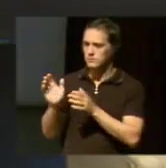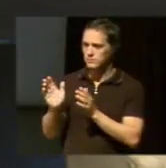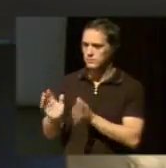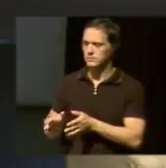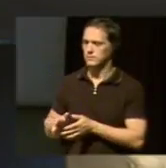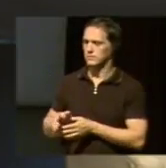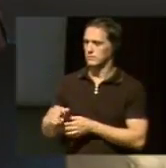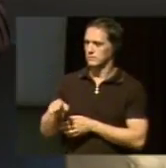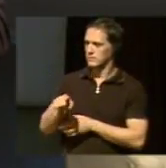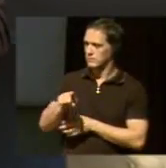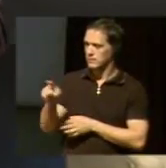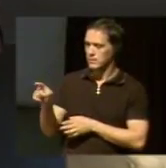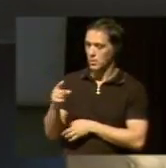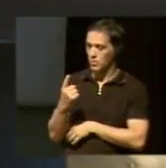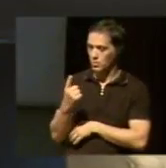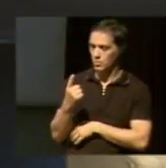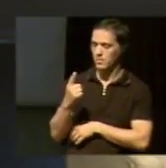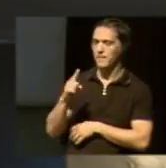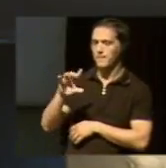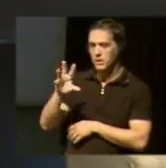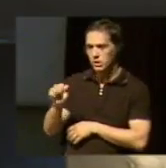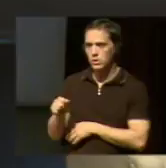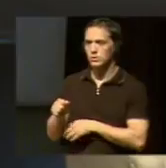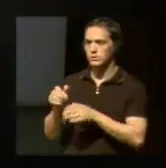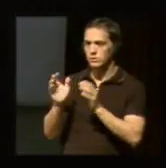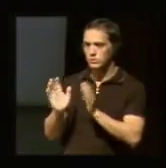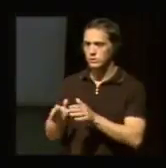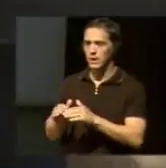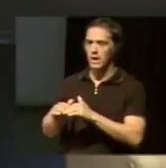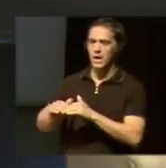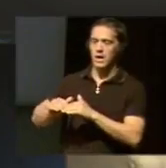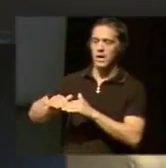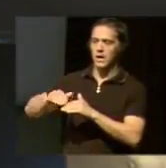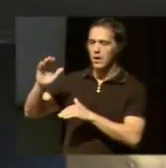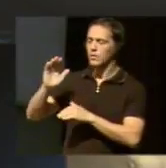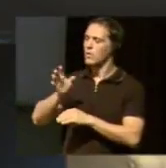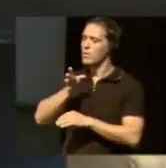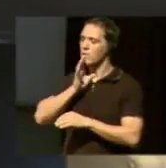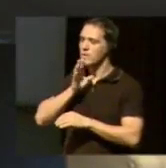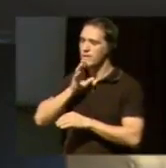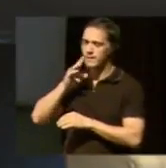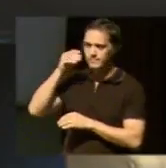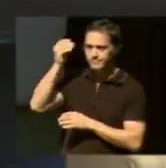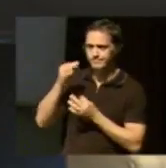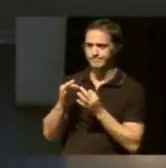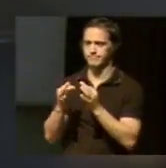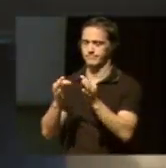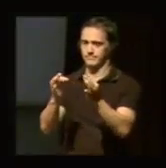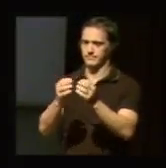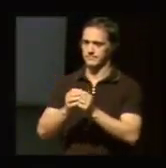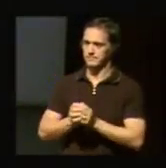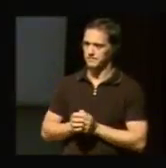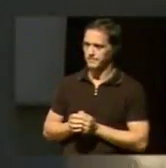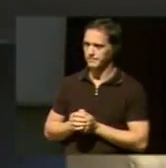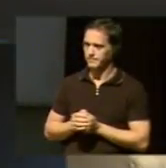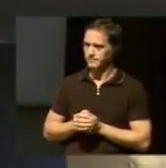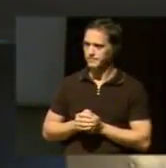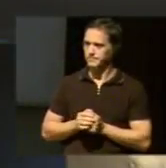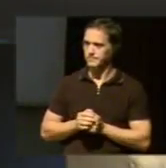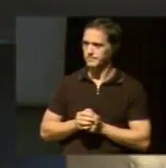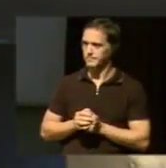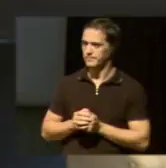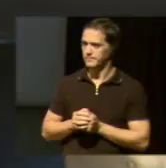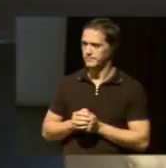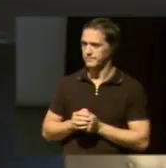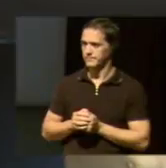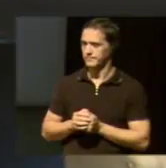desses, 1 milhão tem alta conhecimento tecnológico. E desse ali,